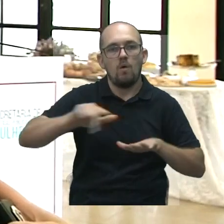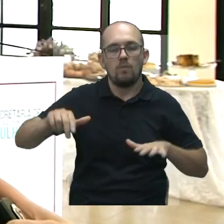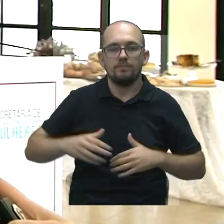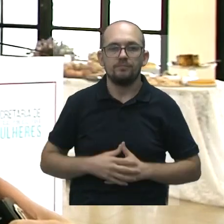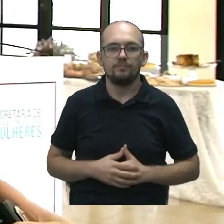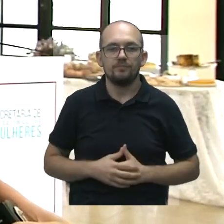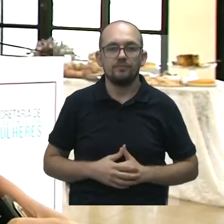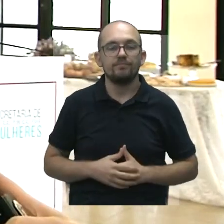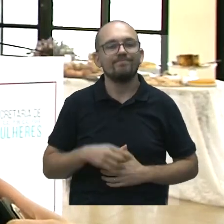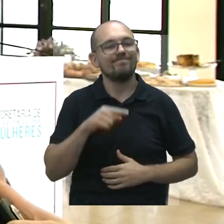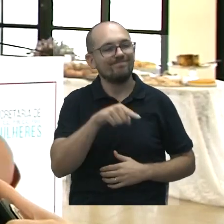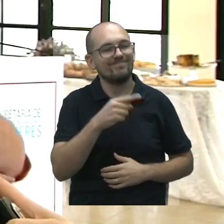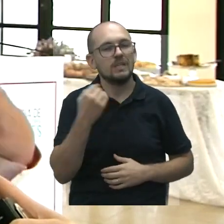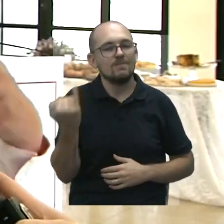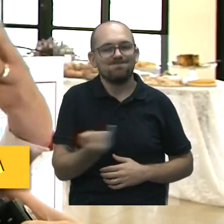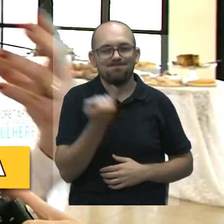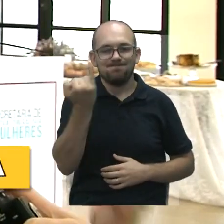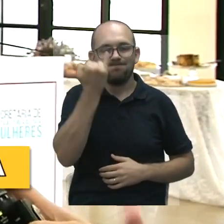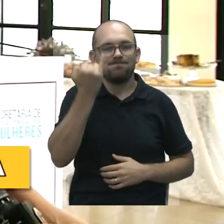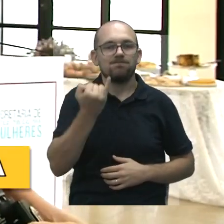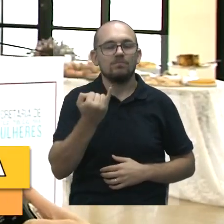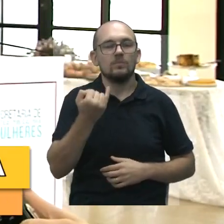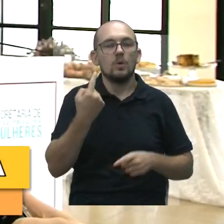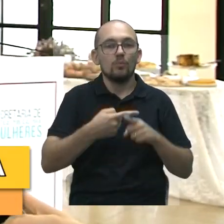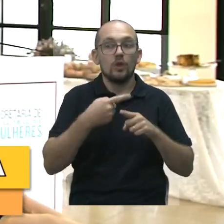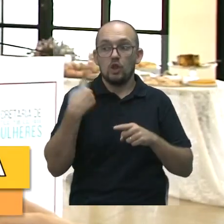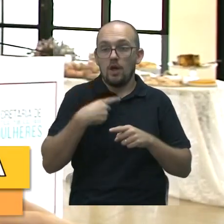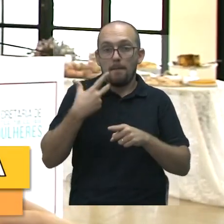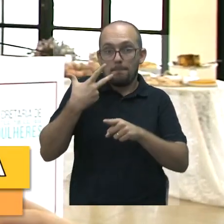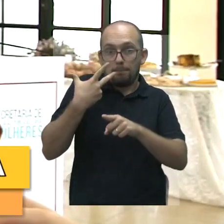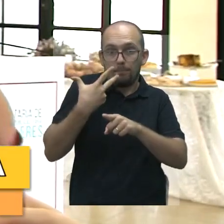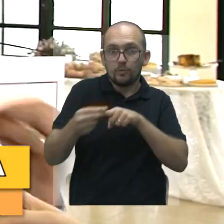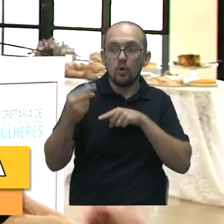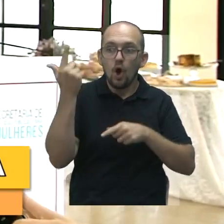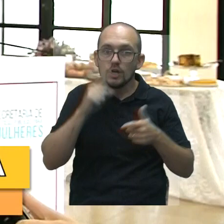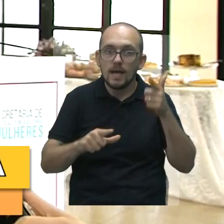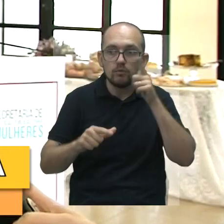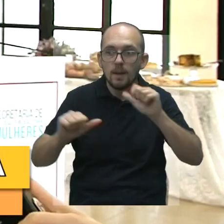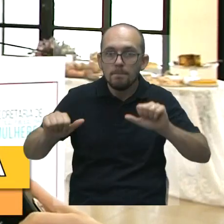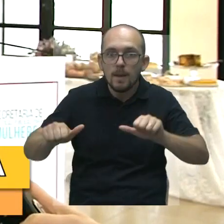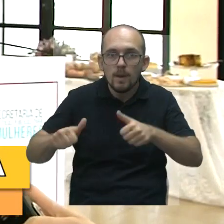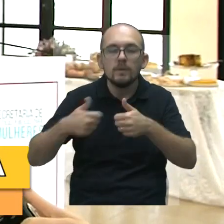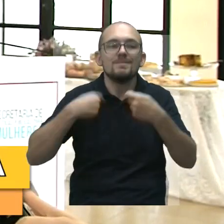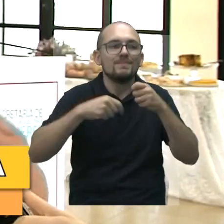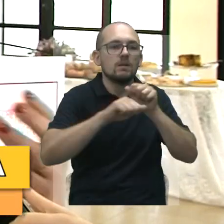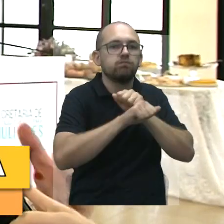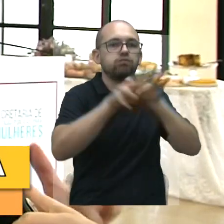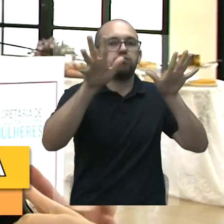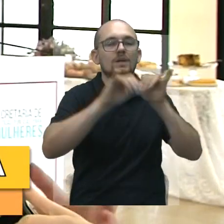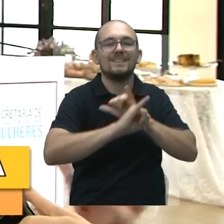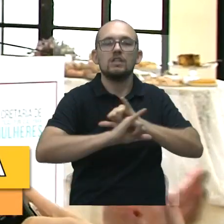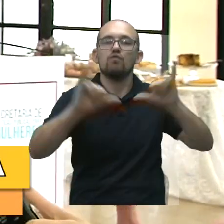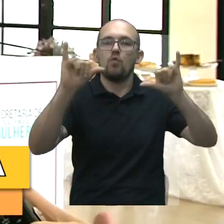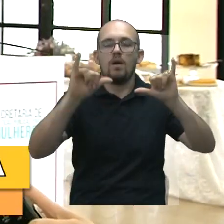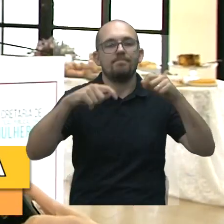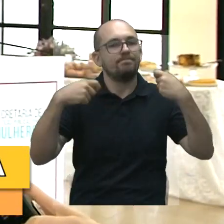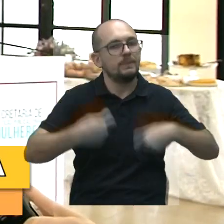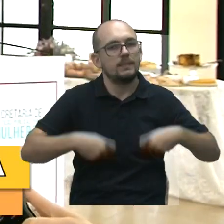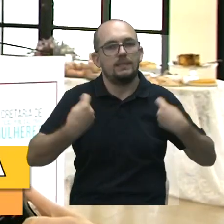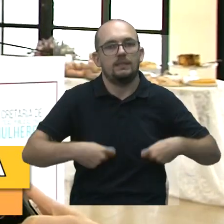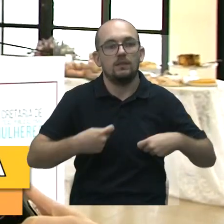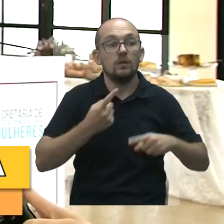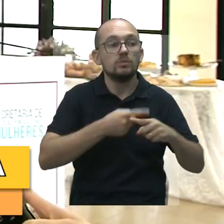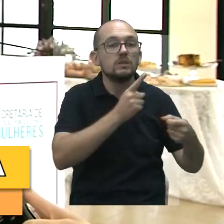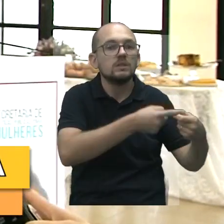a disseminação das conquistas que a gente tem feito e do trabalho que é realizado, para que as cidades em torno ao